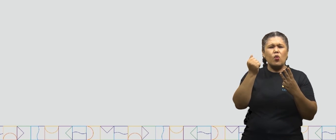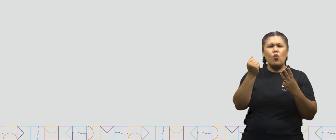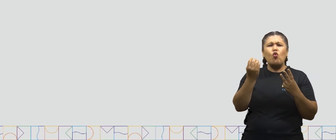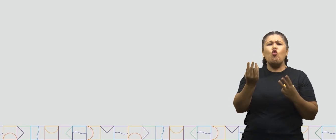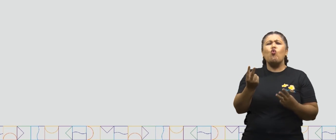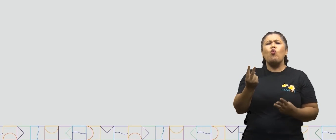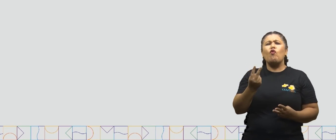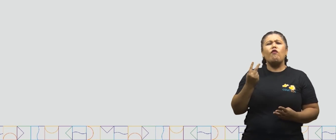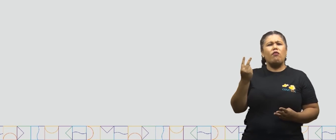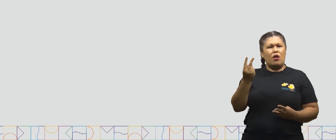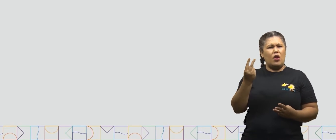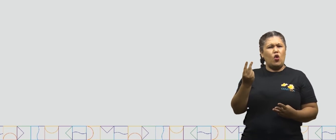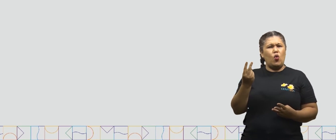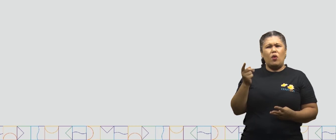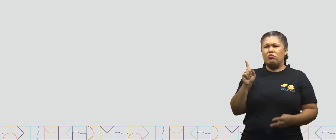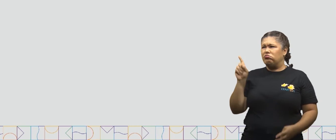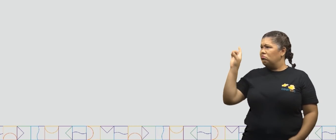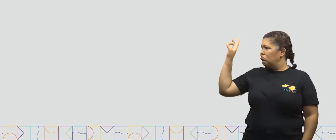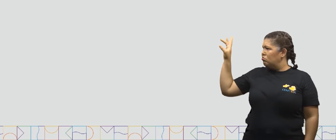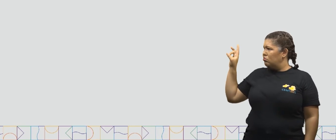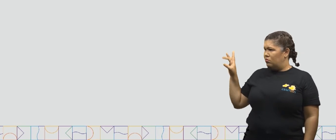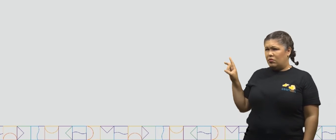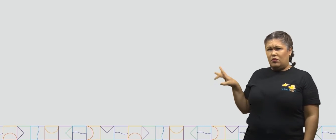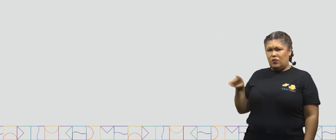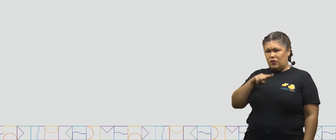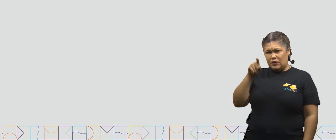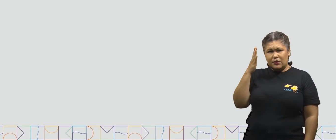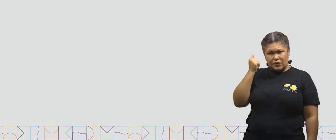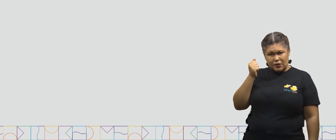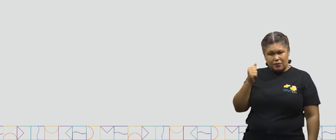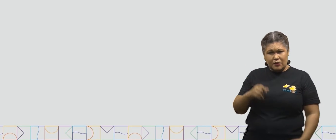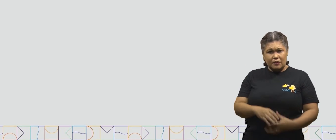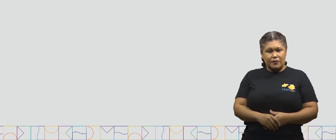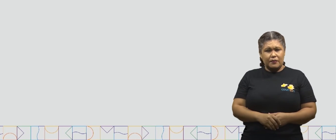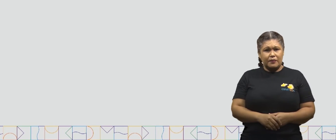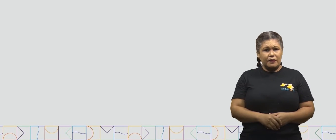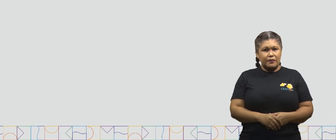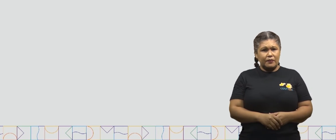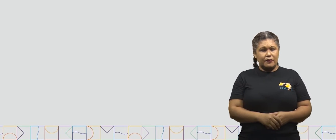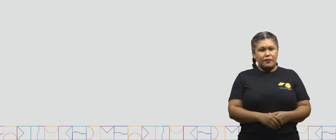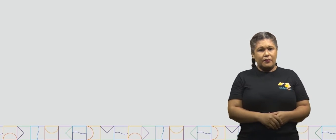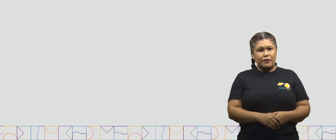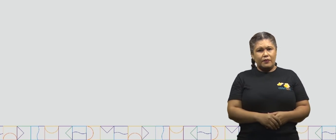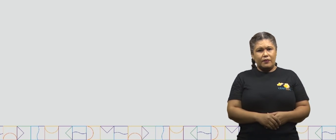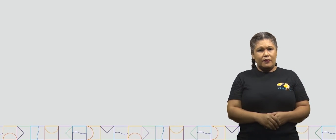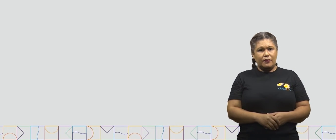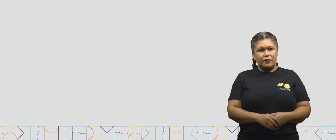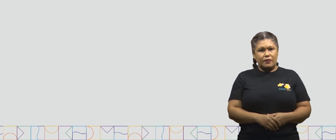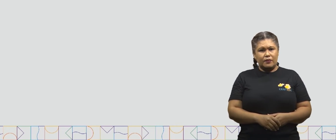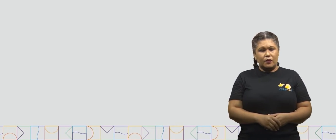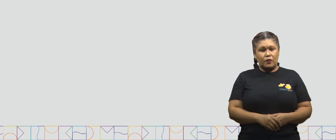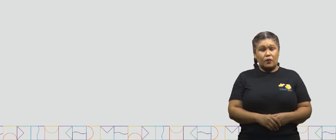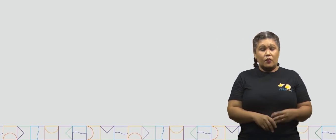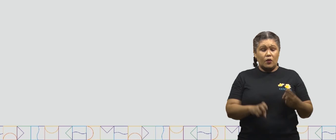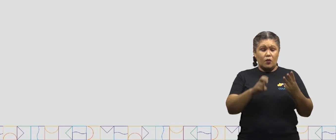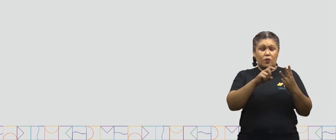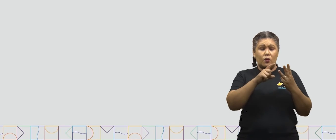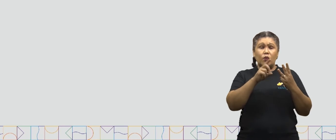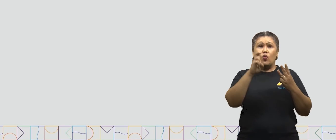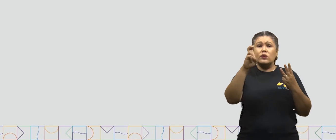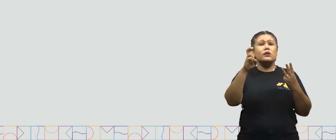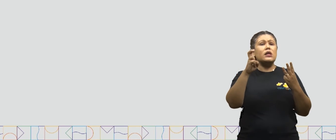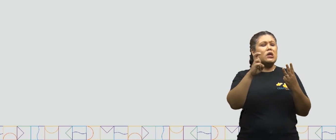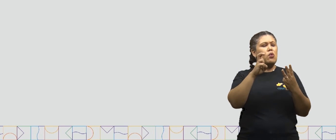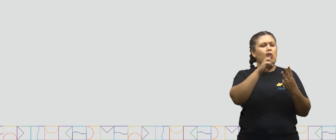a quantidade de cada um? Vamos lá ver qual é? Olha só, aí como o